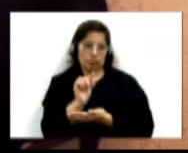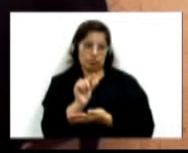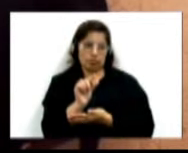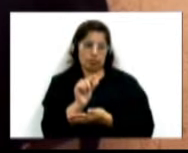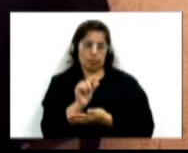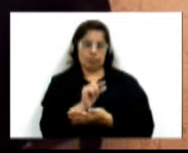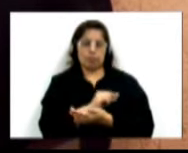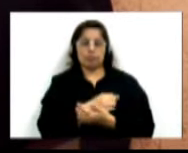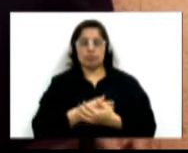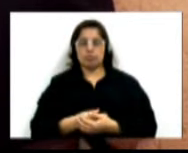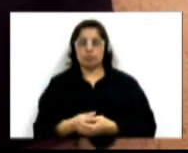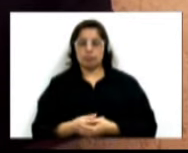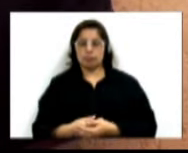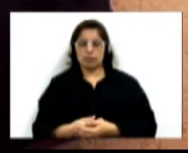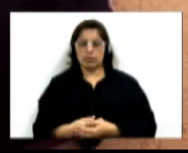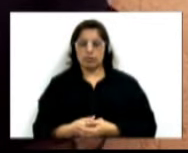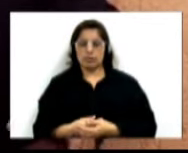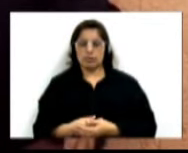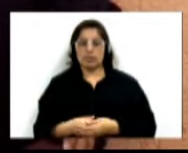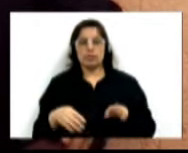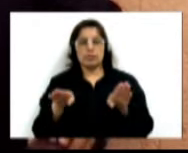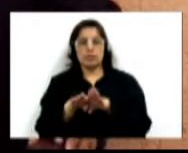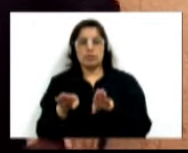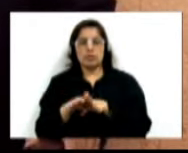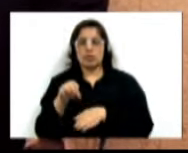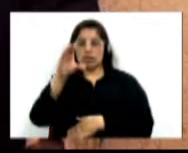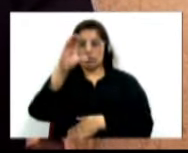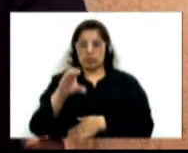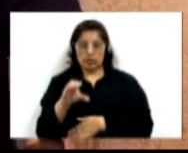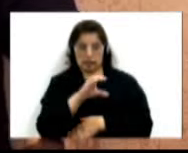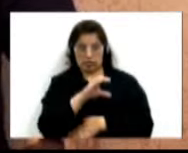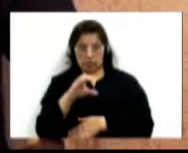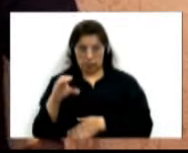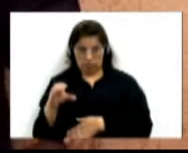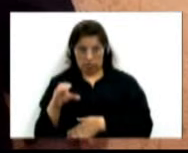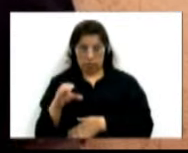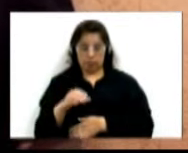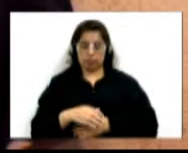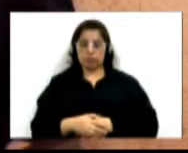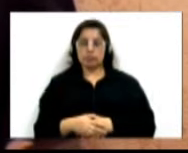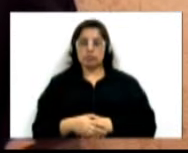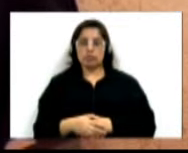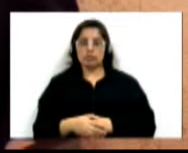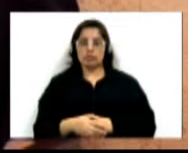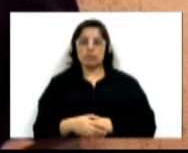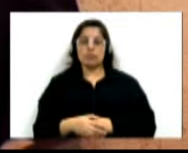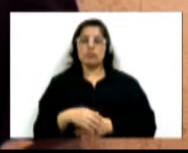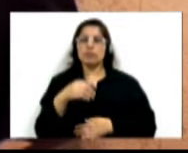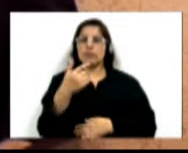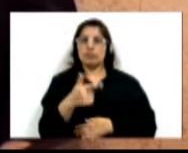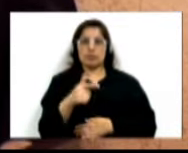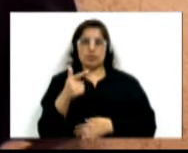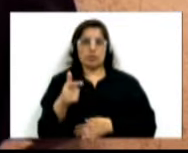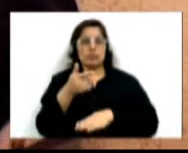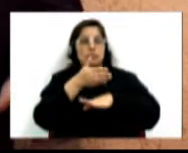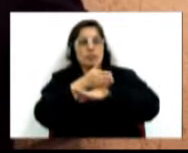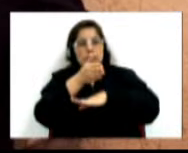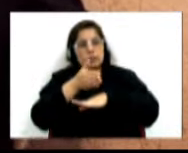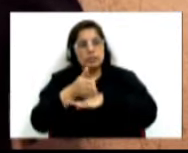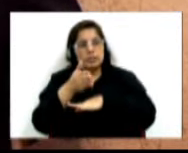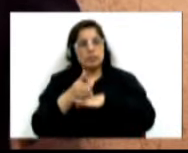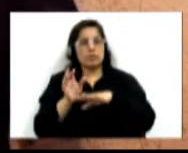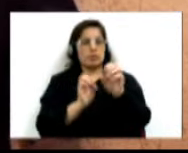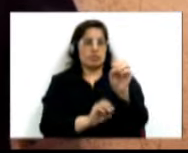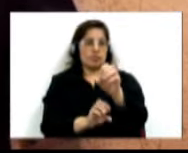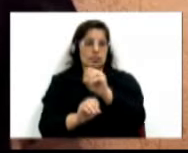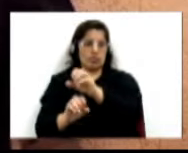católicos. Menor nível, os católicos. A grande maioria da população que não tem acesso à educação e melhores condições de renda é